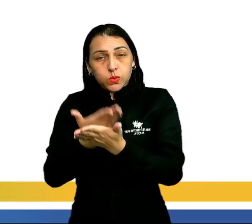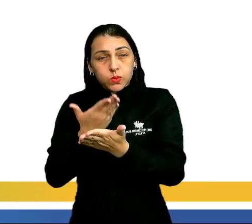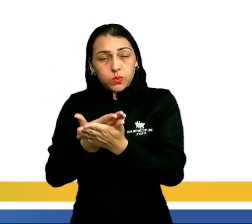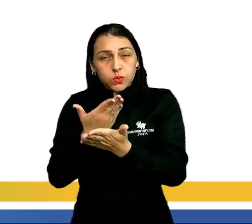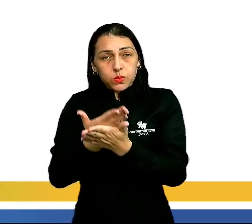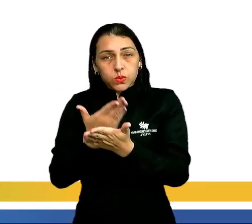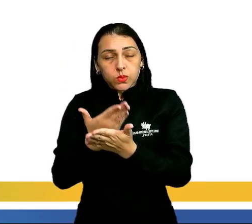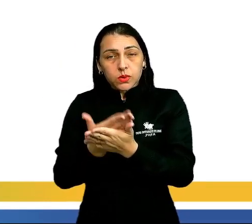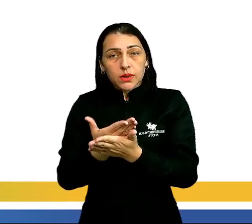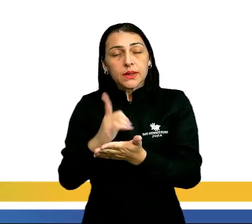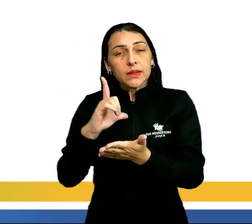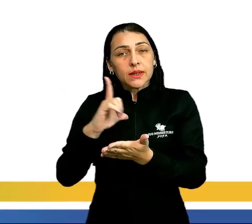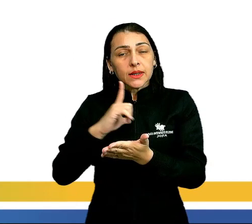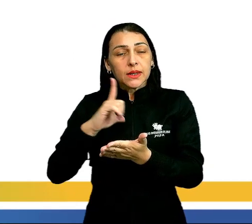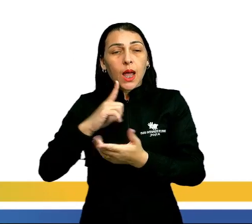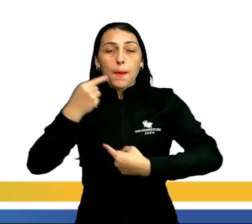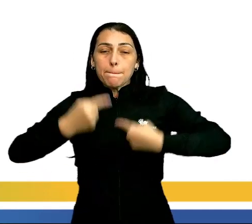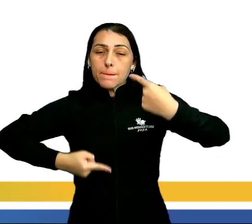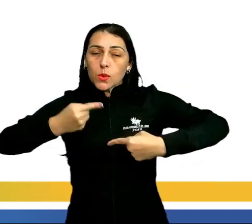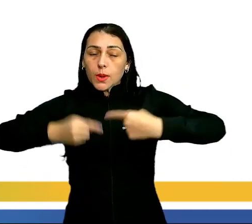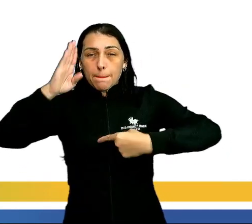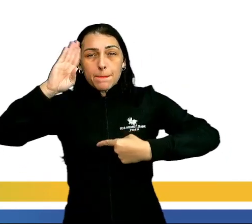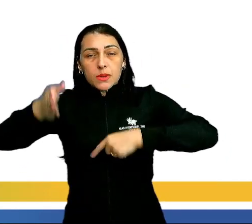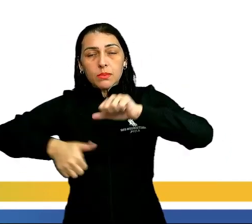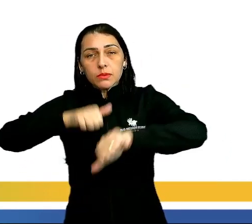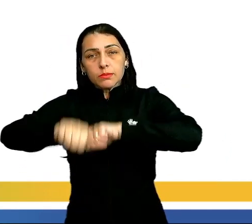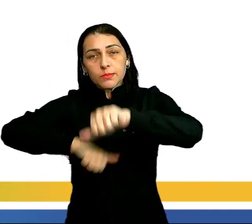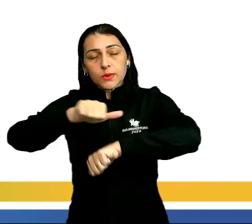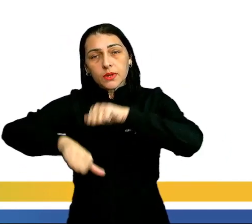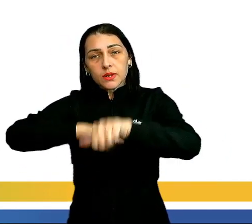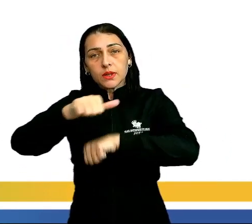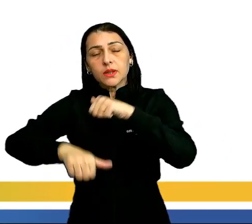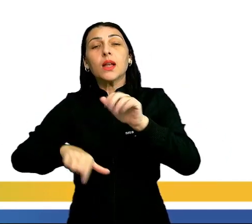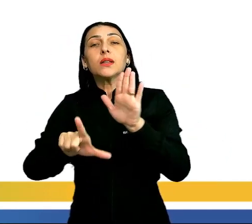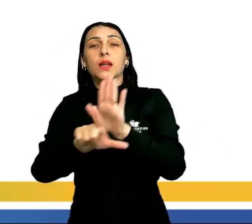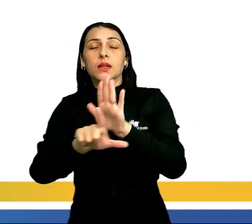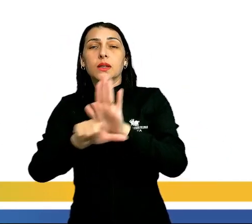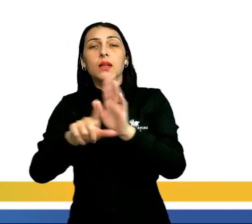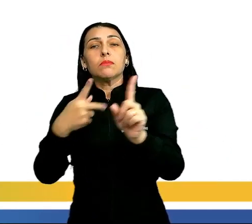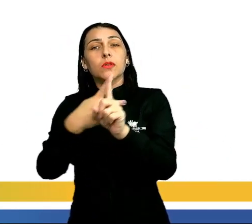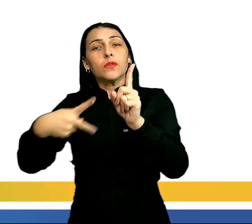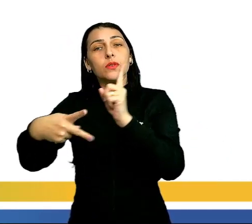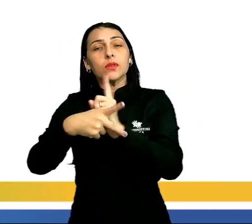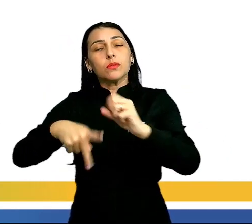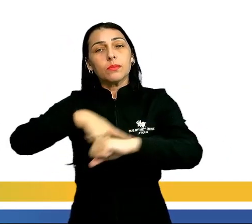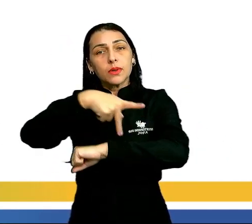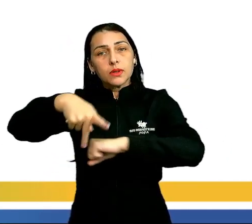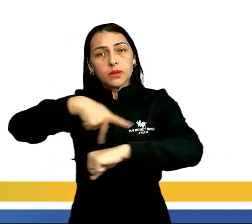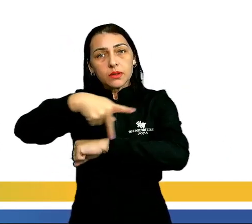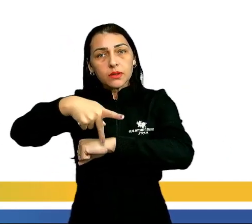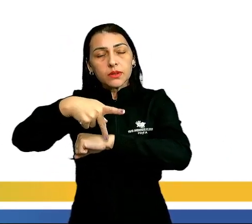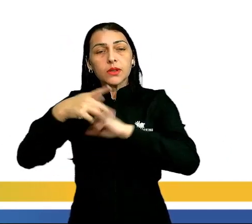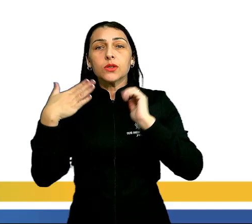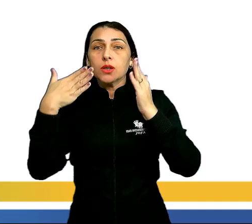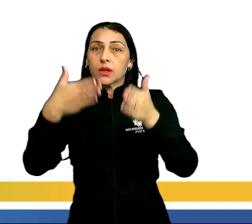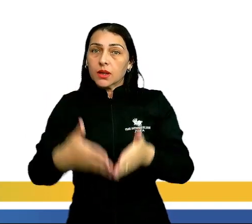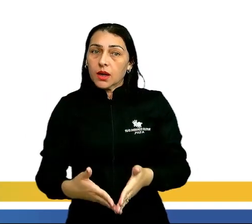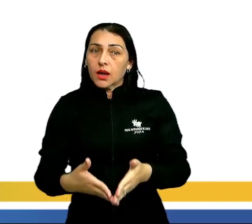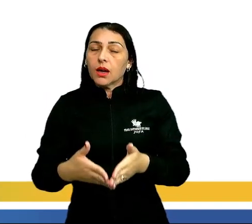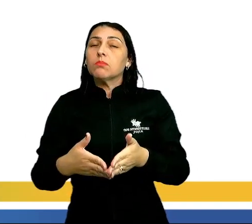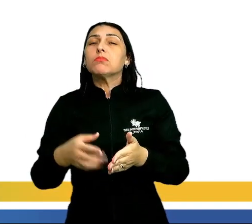que aqui a gente vai ter políticas, principalmente de mudanças aí nas leis previdenciárias do país. E chegamos